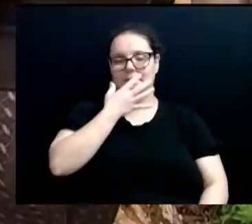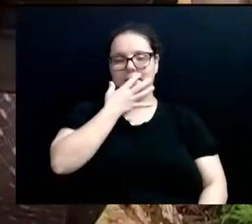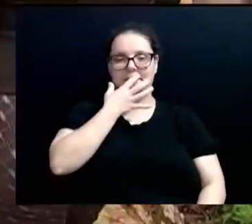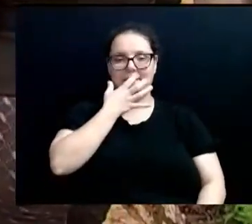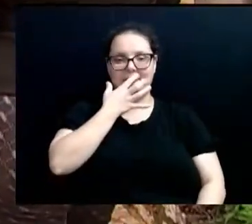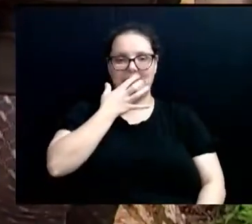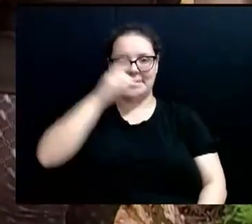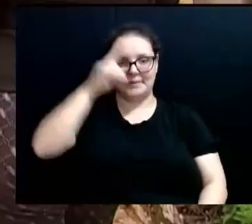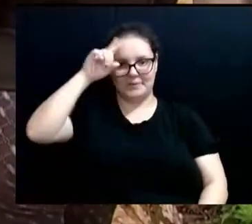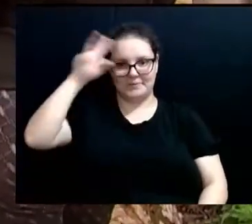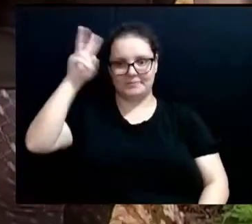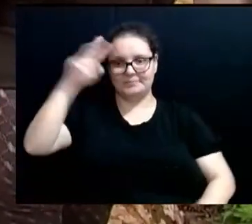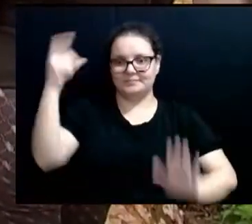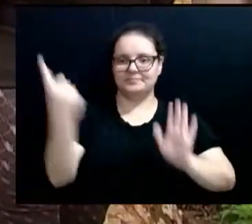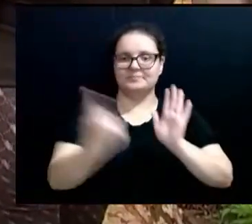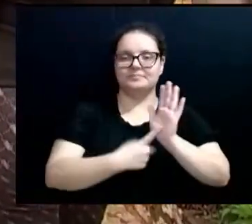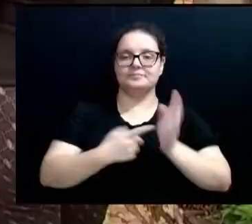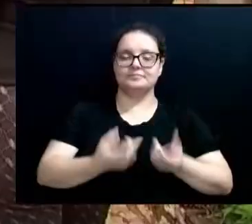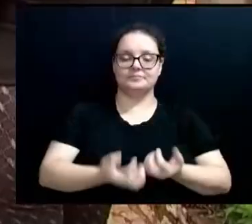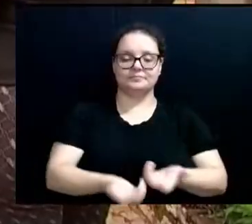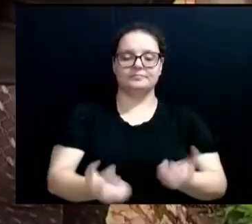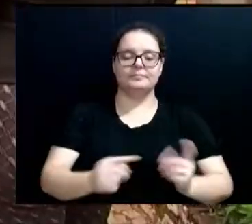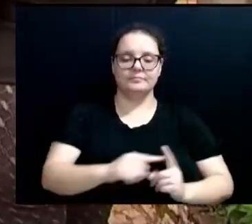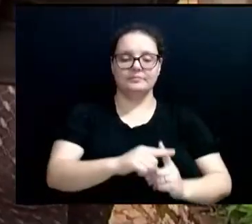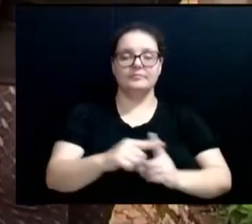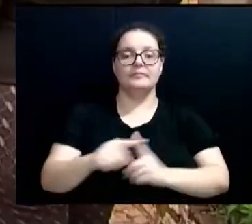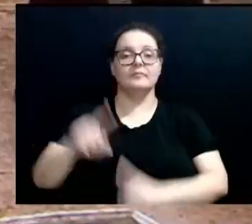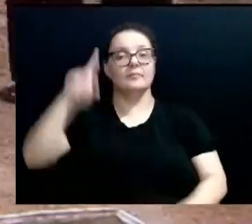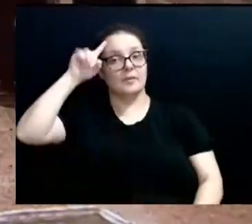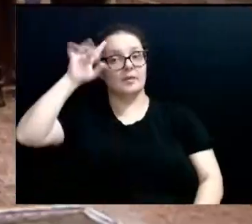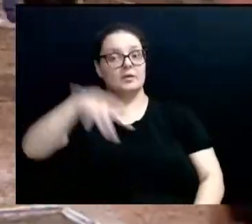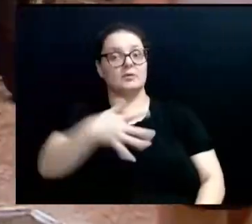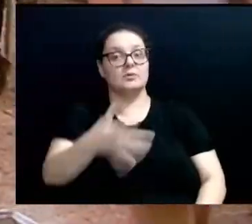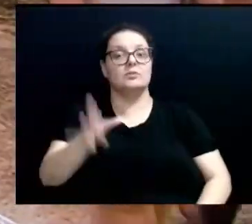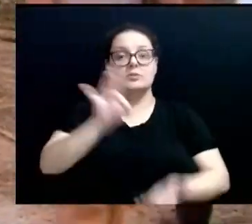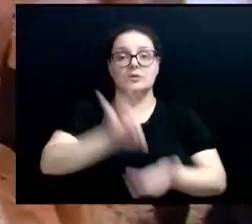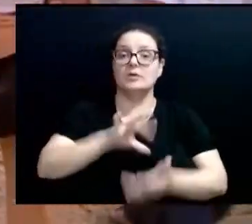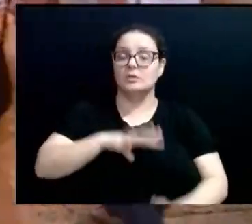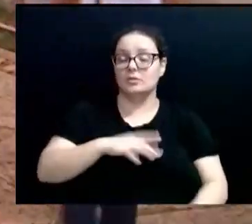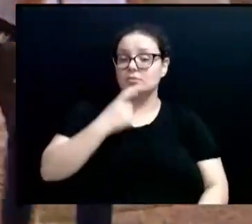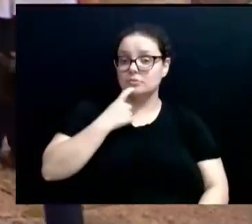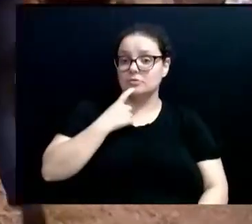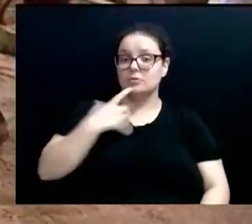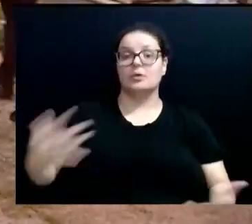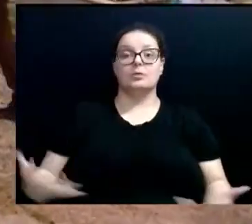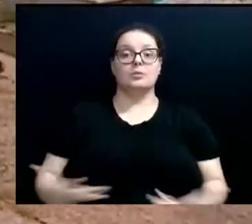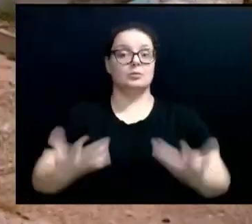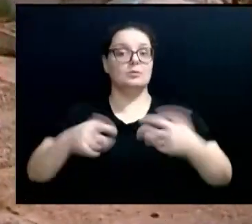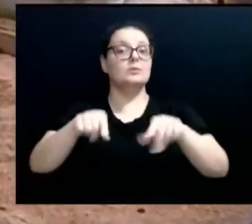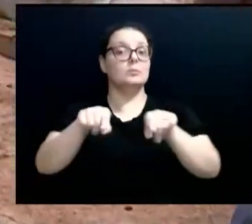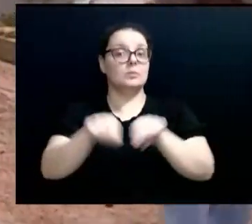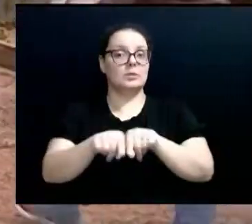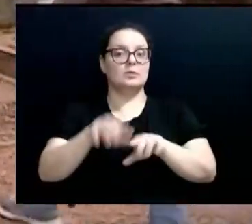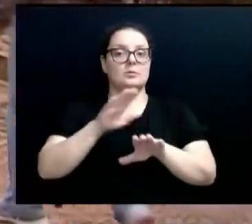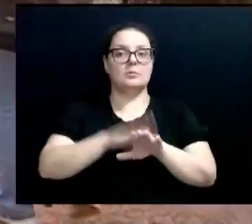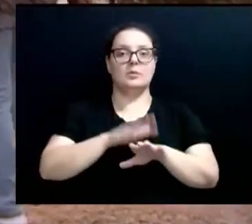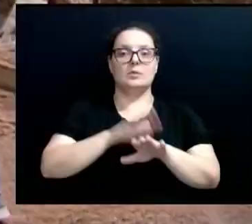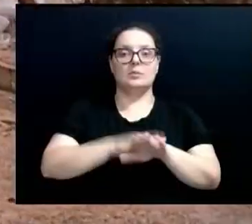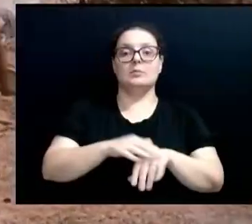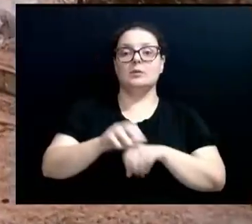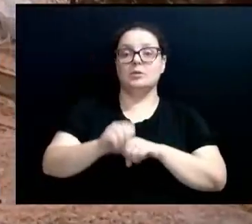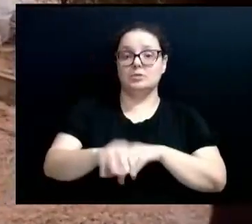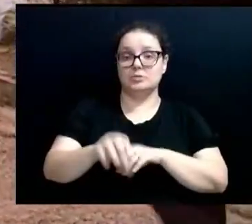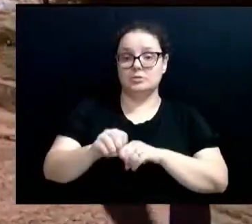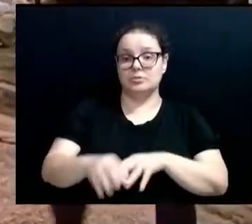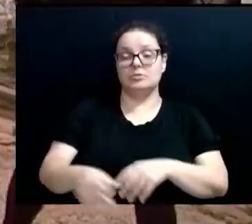Cultural Funerário no calendário de datas comemorativas de Campinas estimula também atividades educativas e turísticas